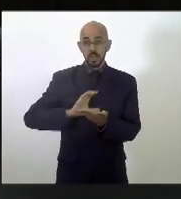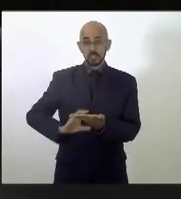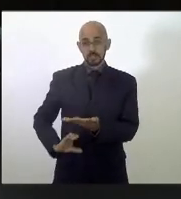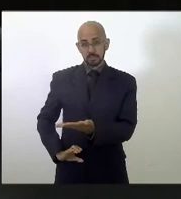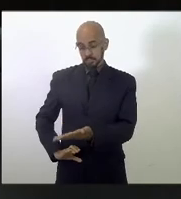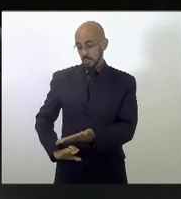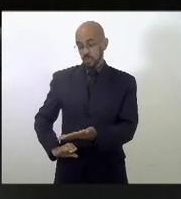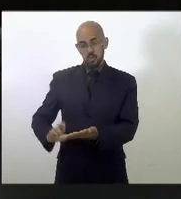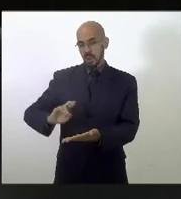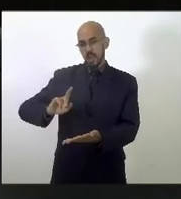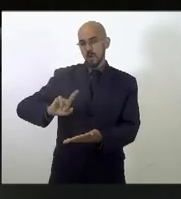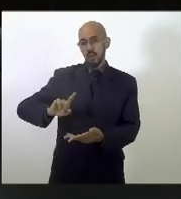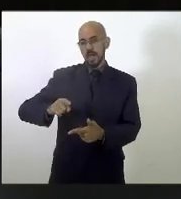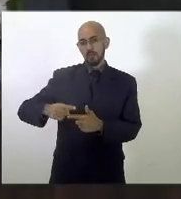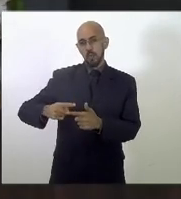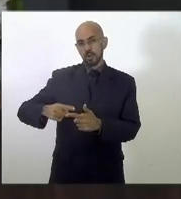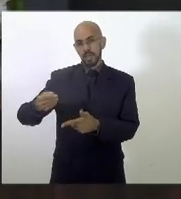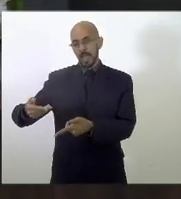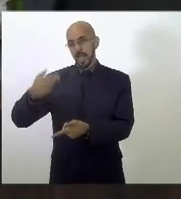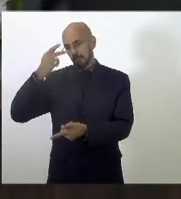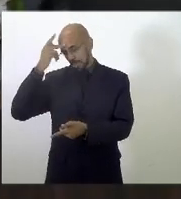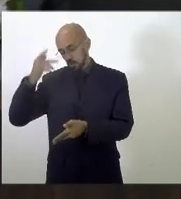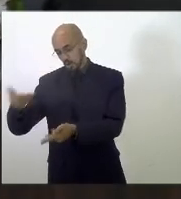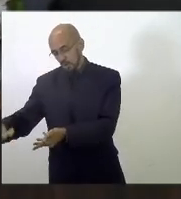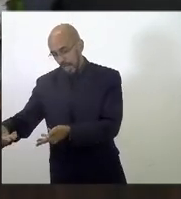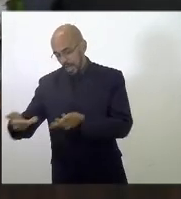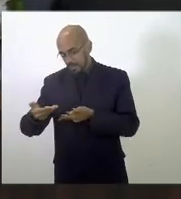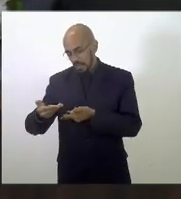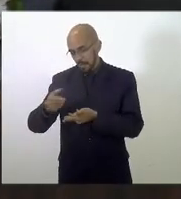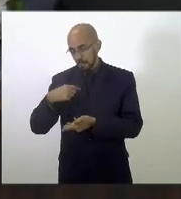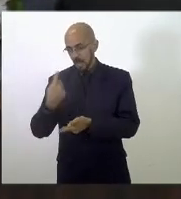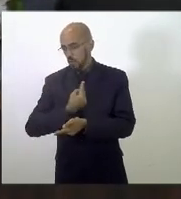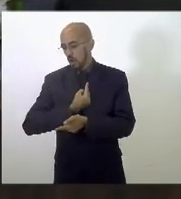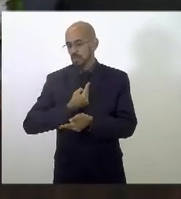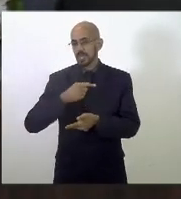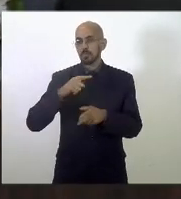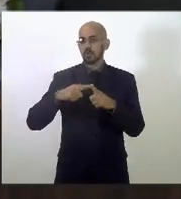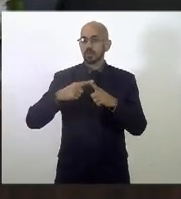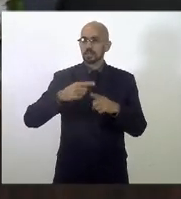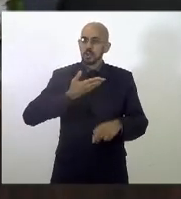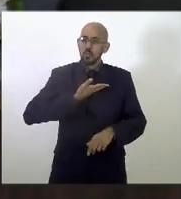nosso anfitrião hoje, mas por ser um amigo, um conselheiro,